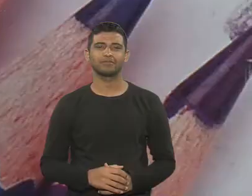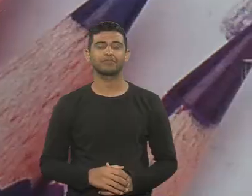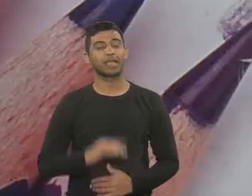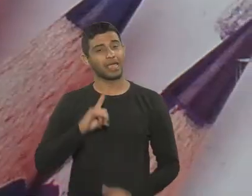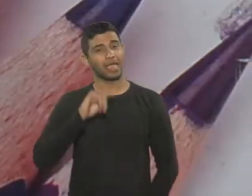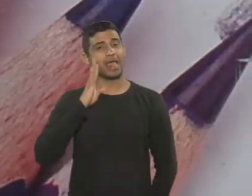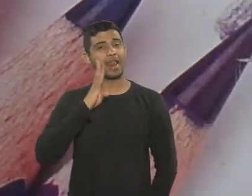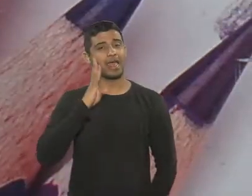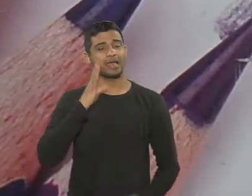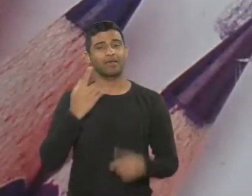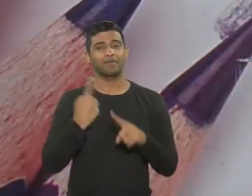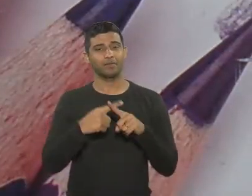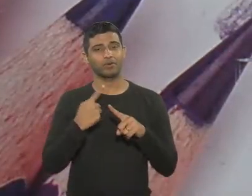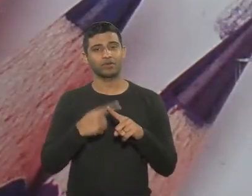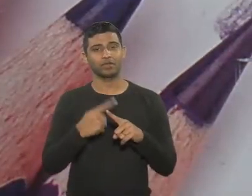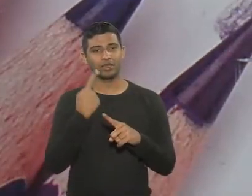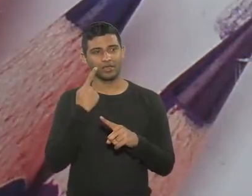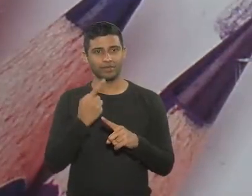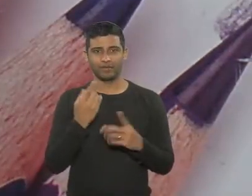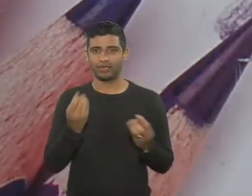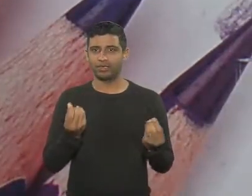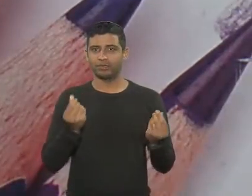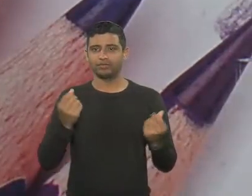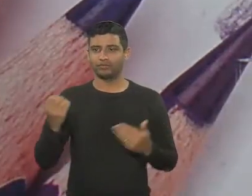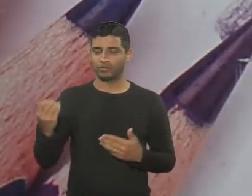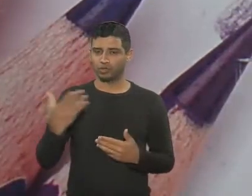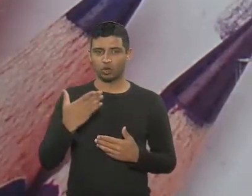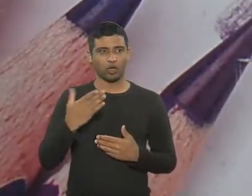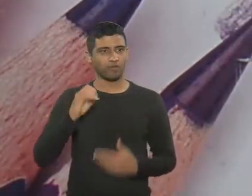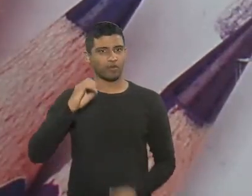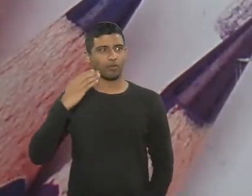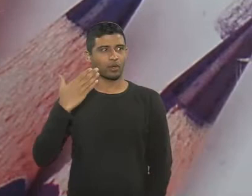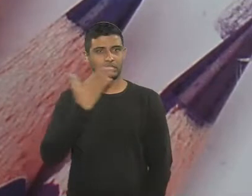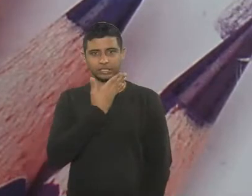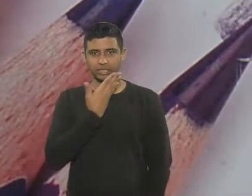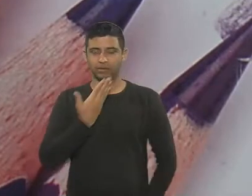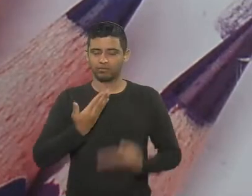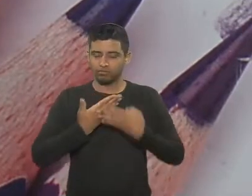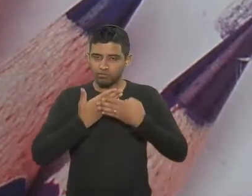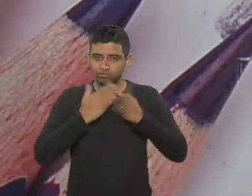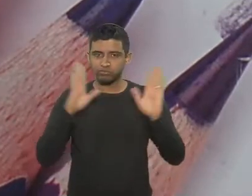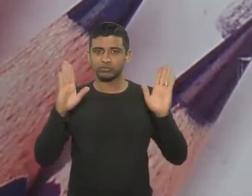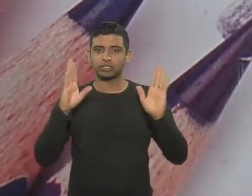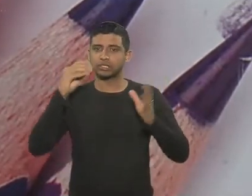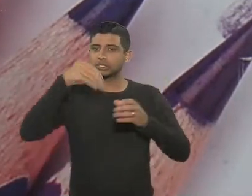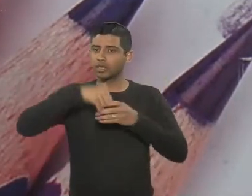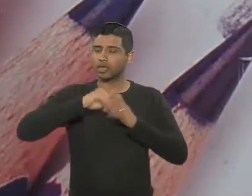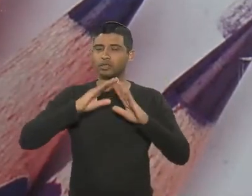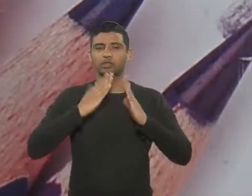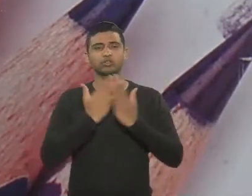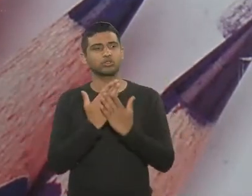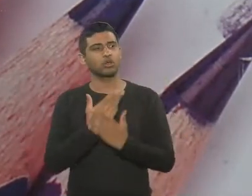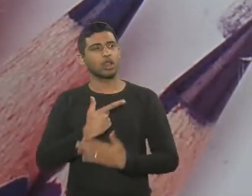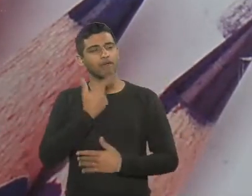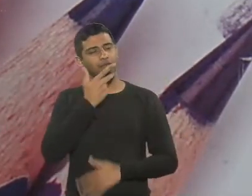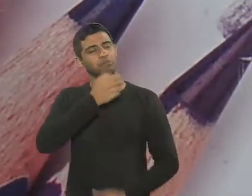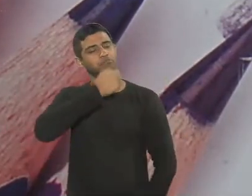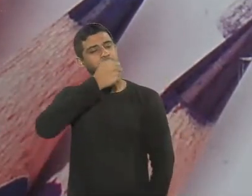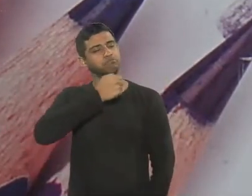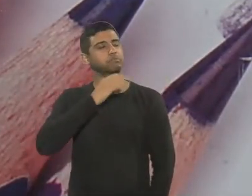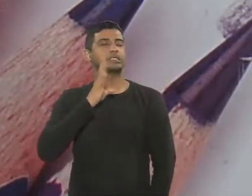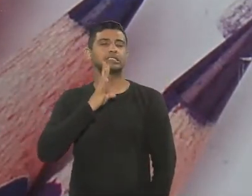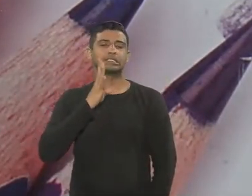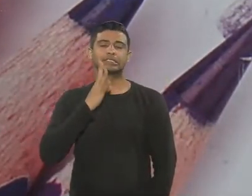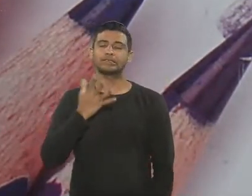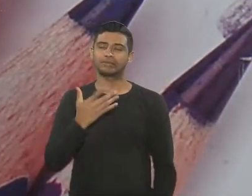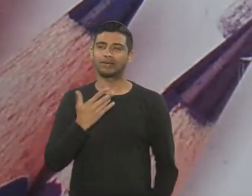E é bem legal, porque assim, é uma nova porta que se abre aí na escola, falar de jornalismo, muito legal,